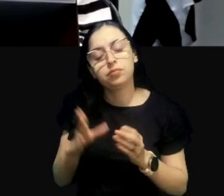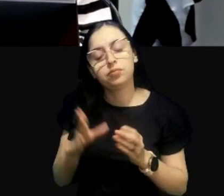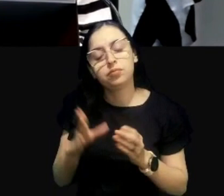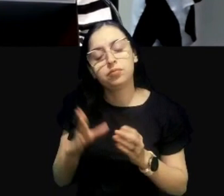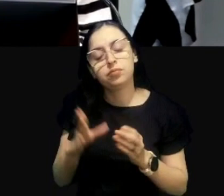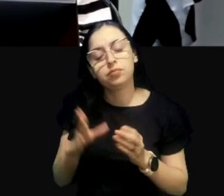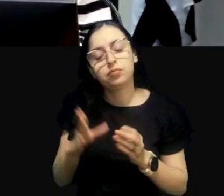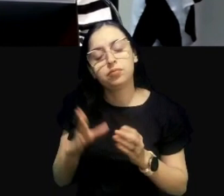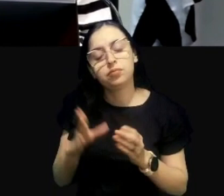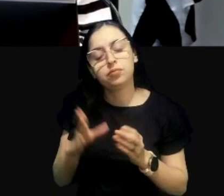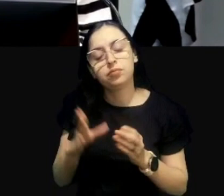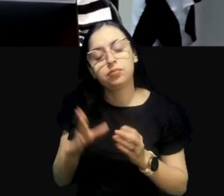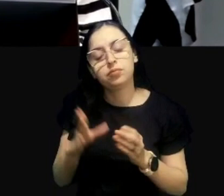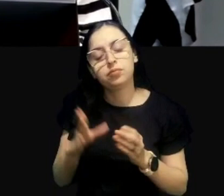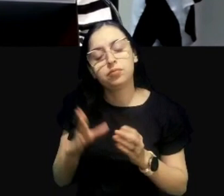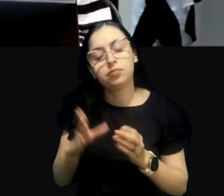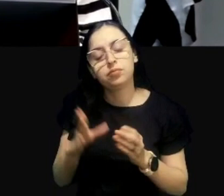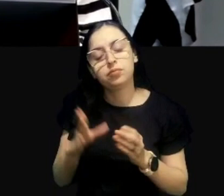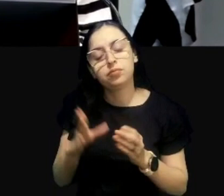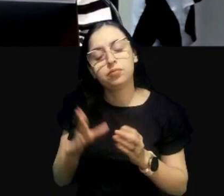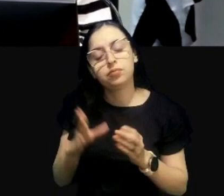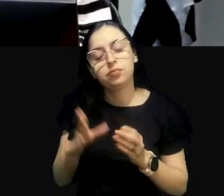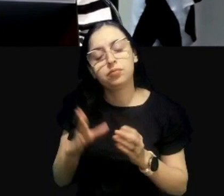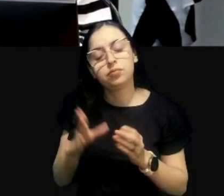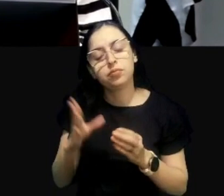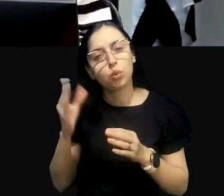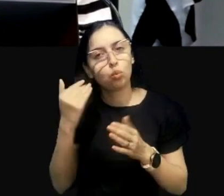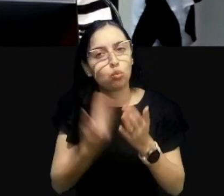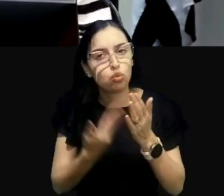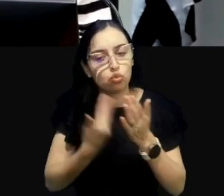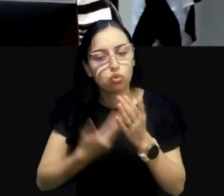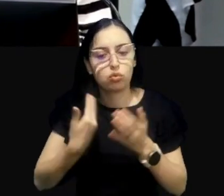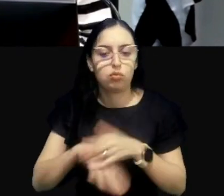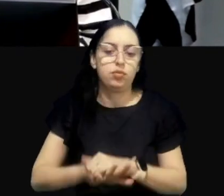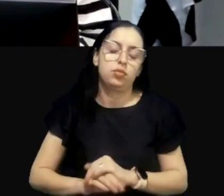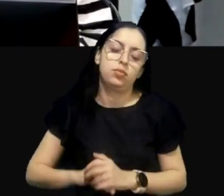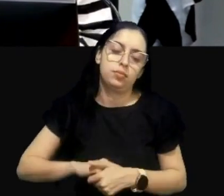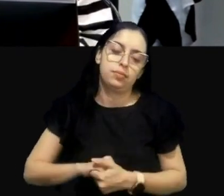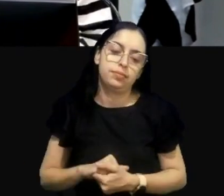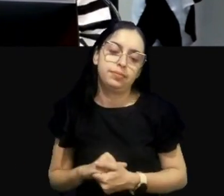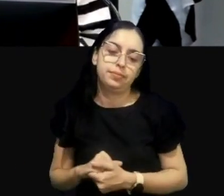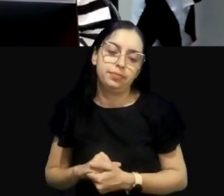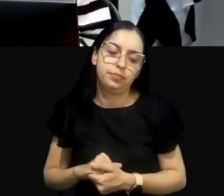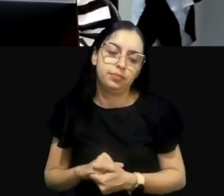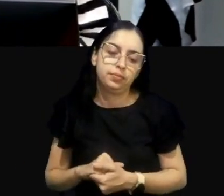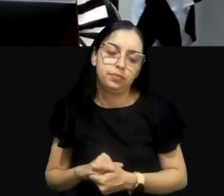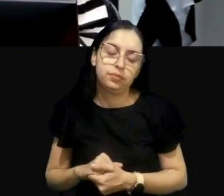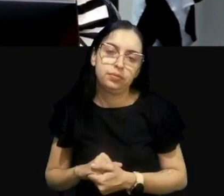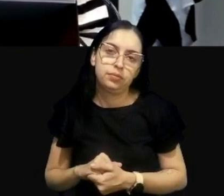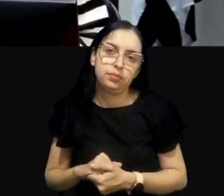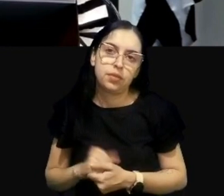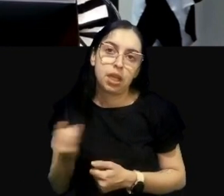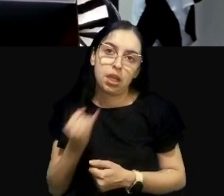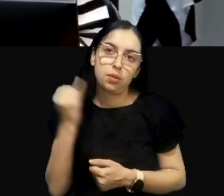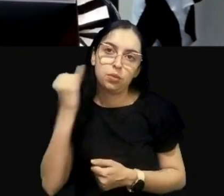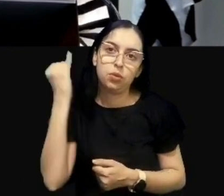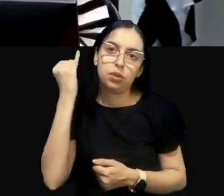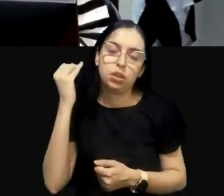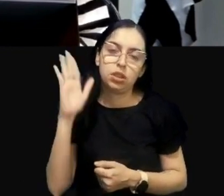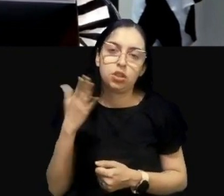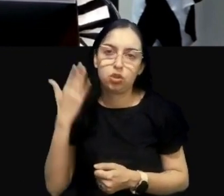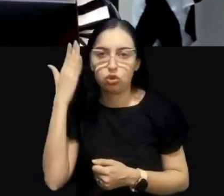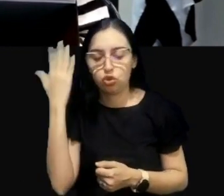qualidade exigido pela legislação ambiental para parâmetros de um determinado componente ambiental. Então, por isso que é importante a